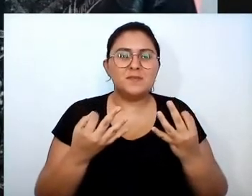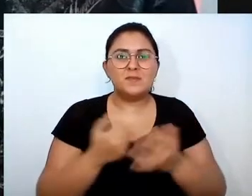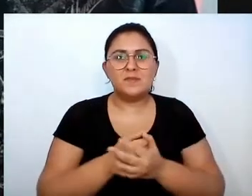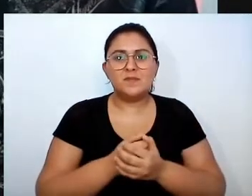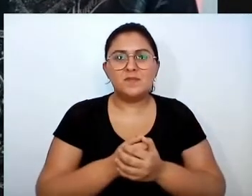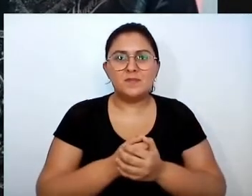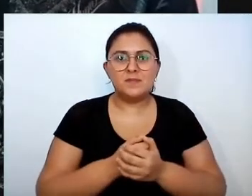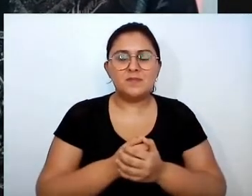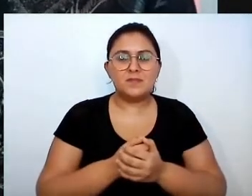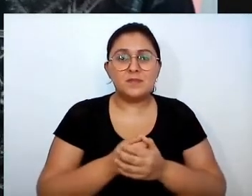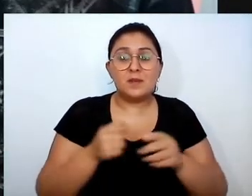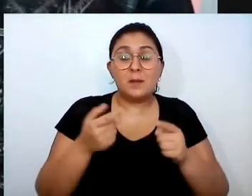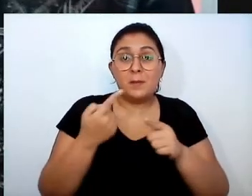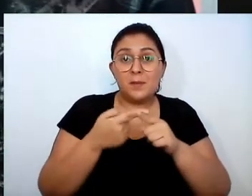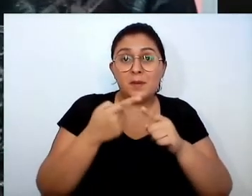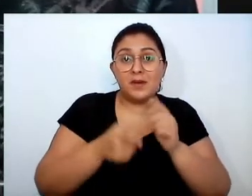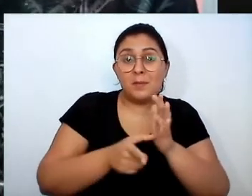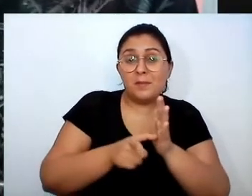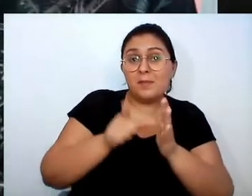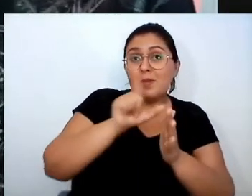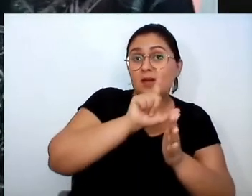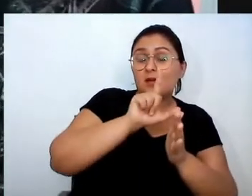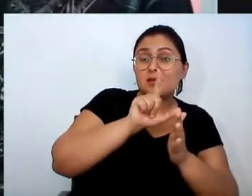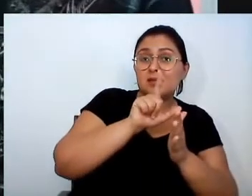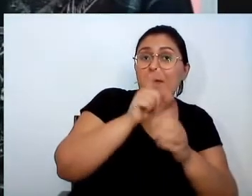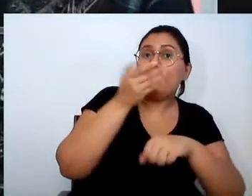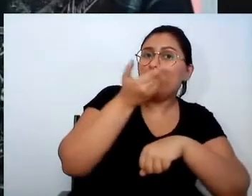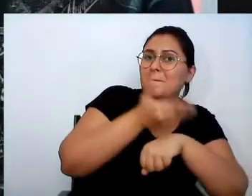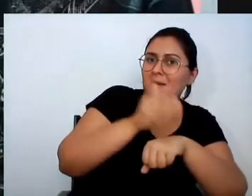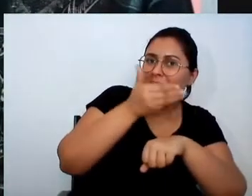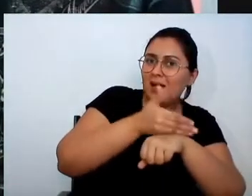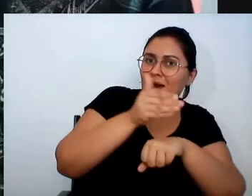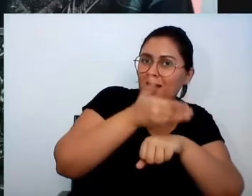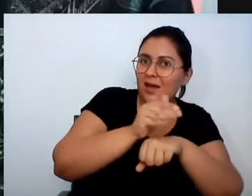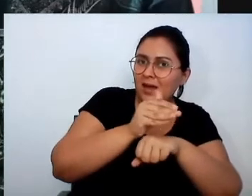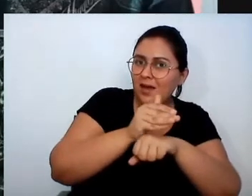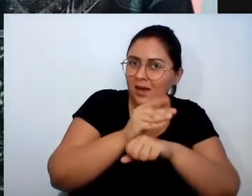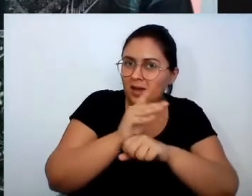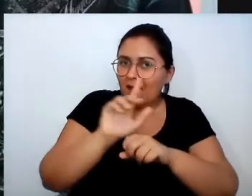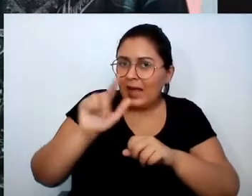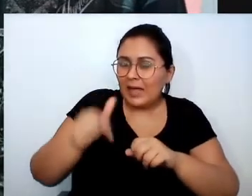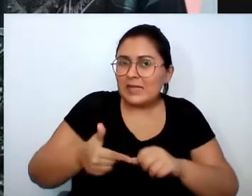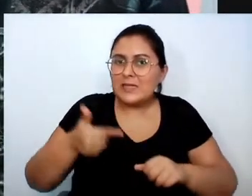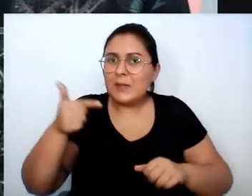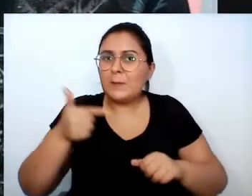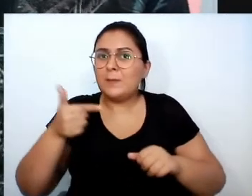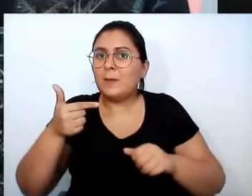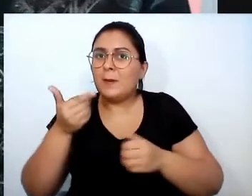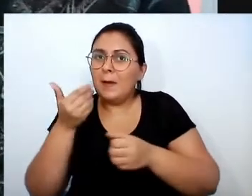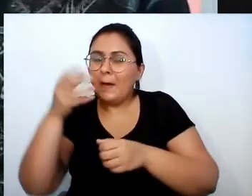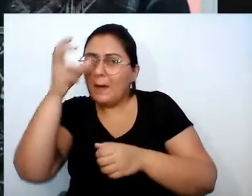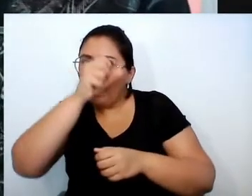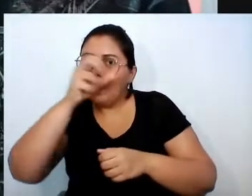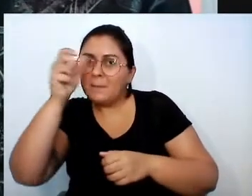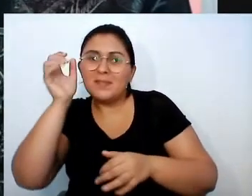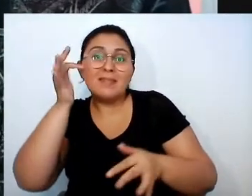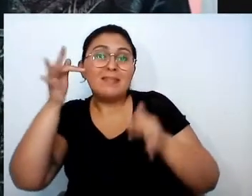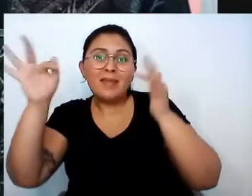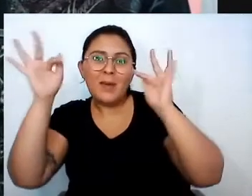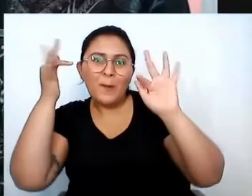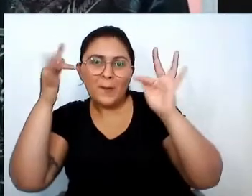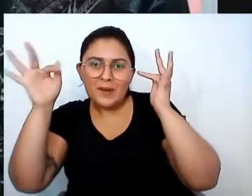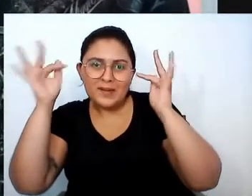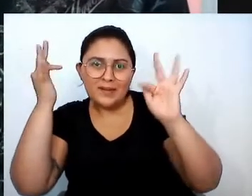muito na prática, mas depois passa a conhecer o que é aquilo na prática, a teoria, né? O isso. que a gente está